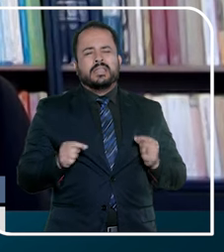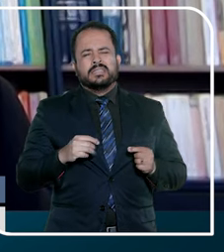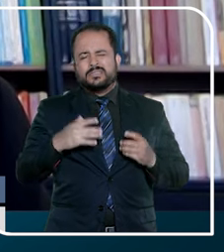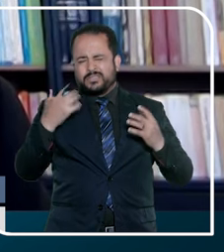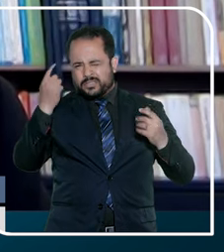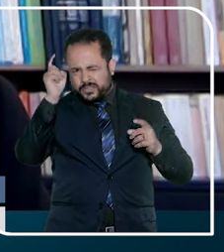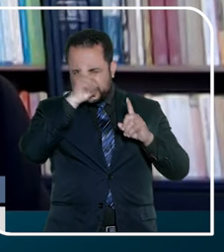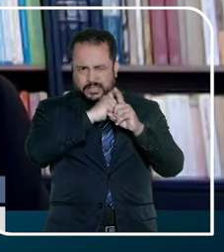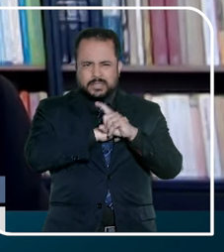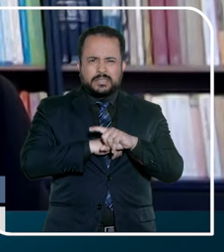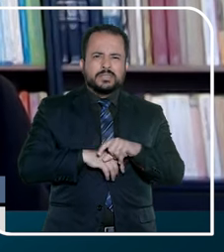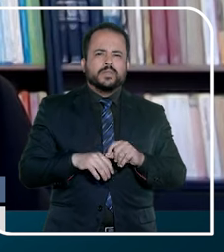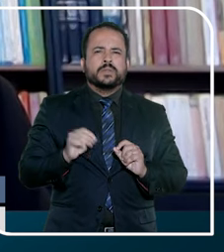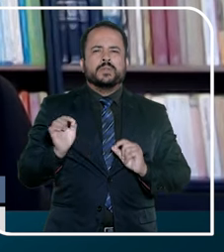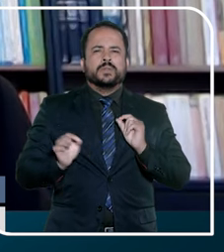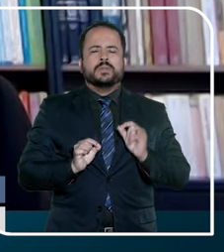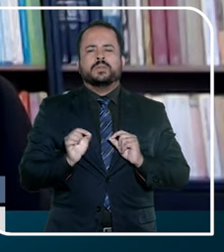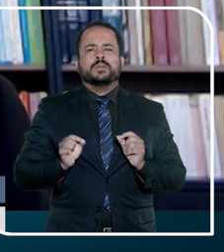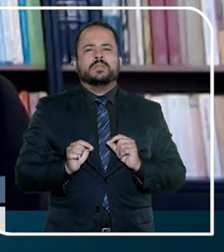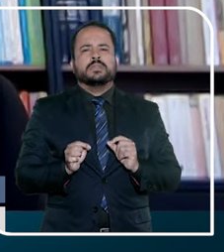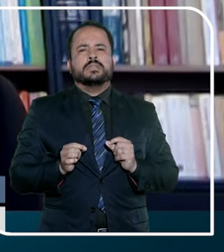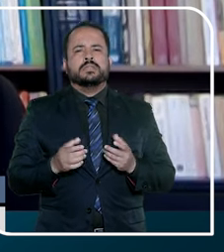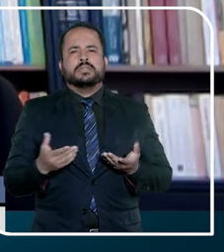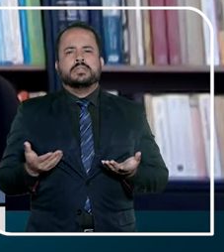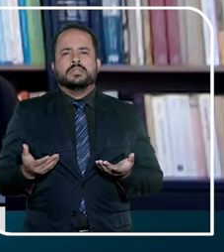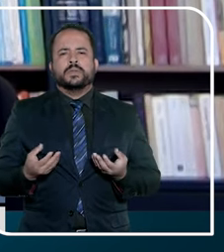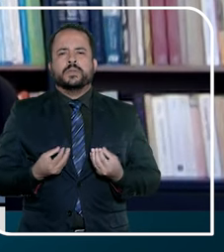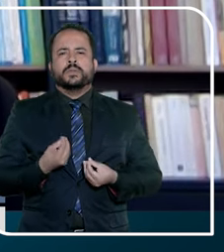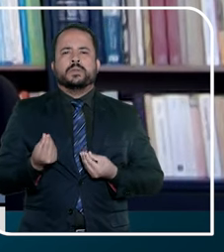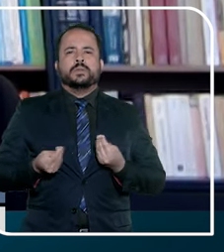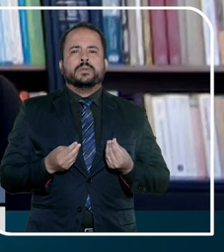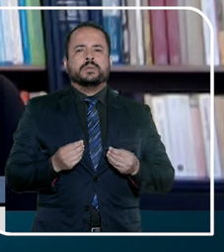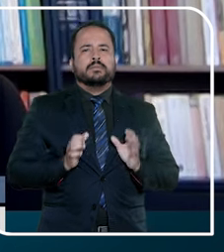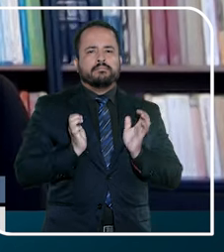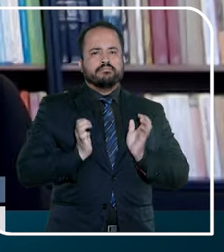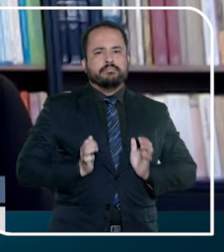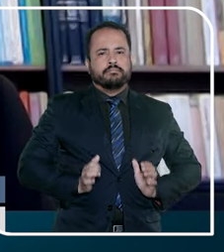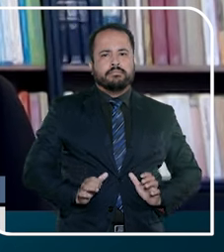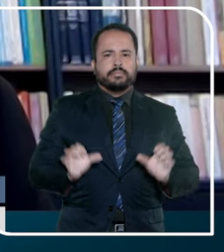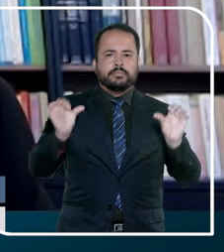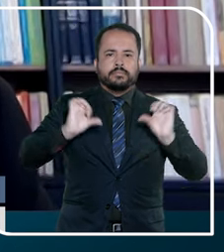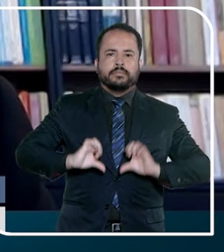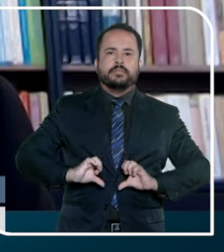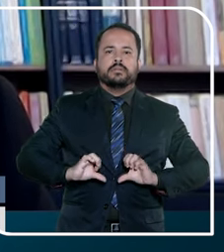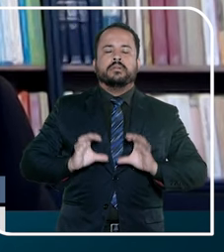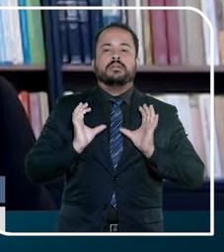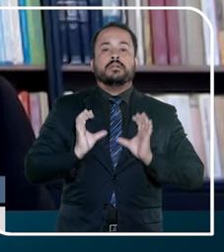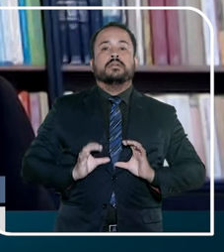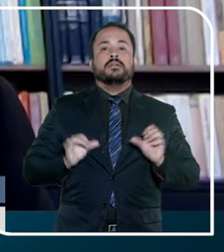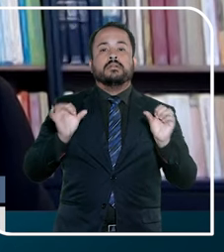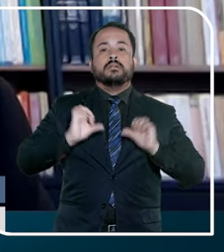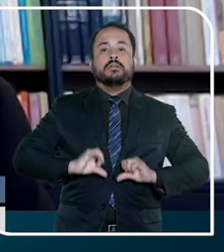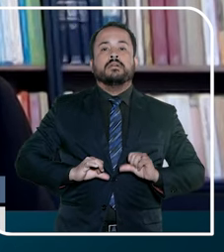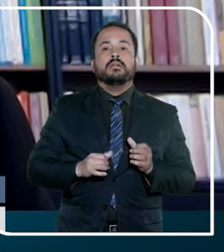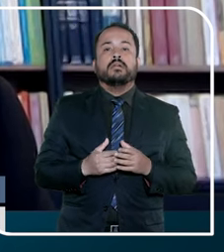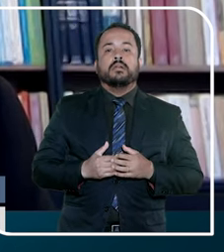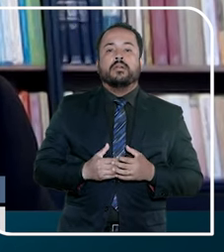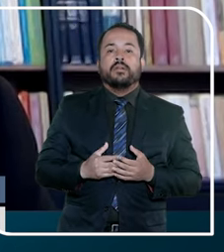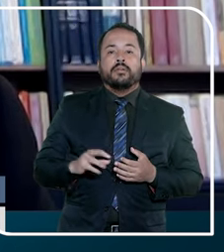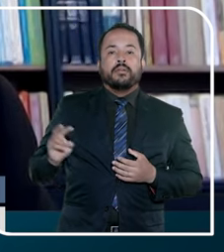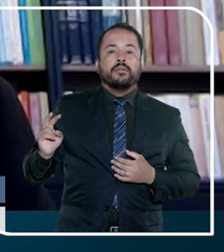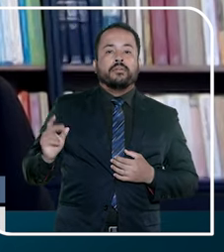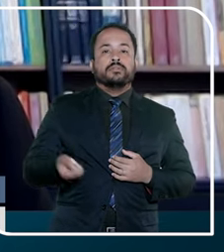possa considerar uma bagatela né porque primeiro que geralmente os os valores envolvidos vão